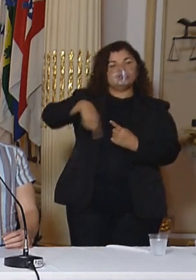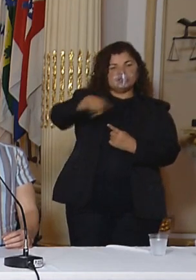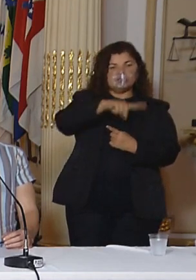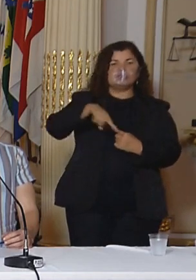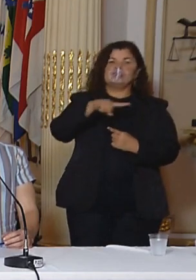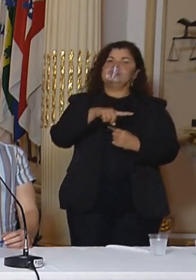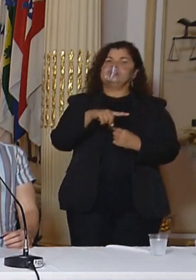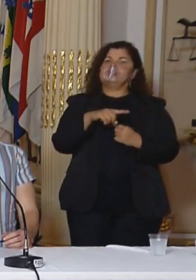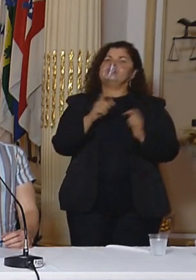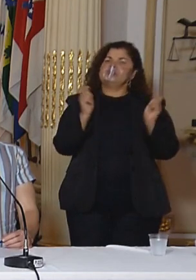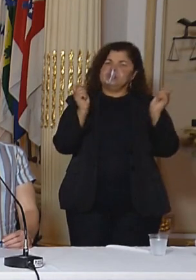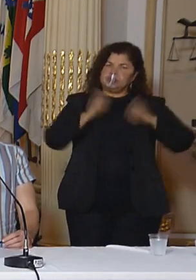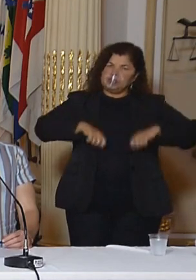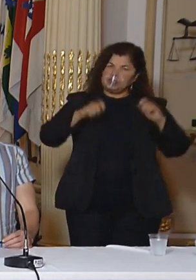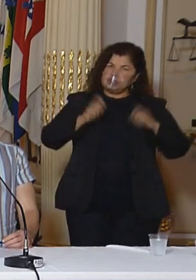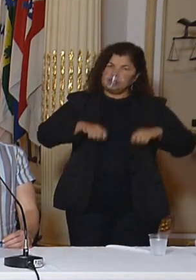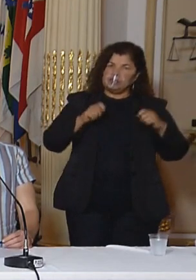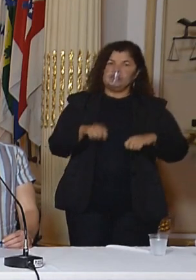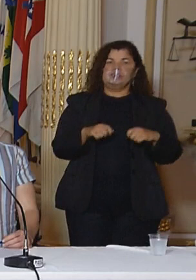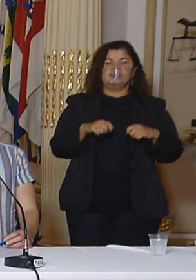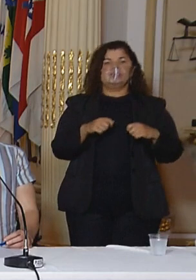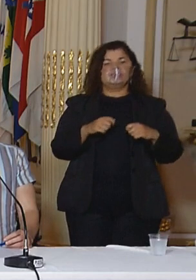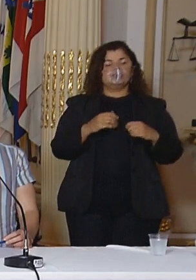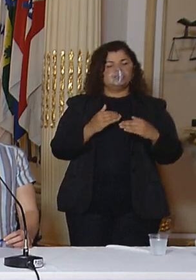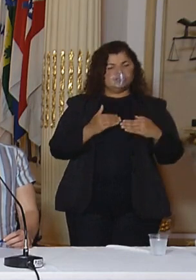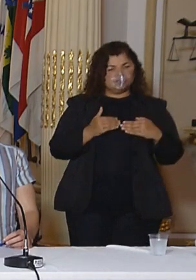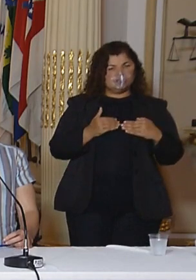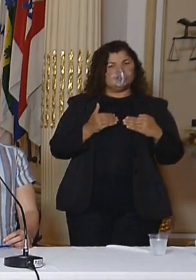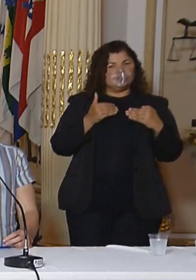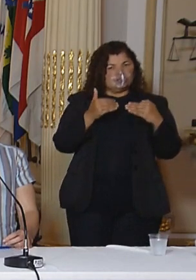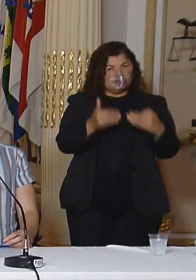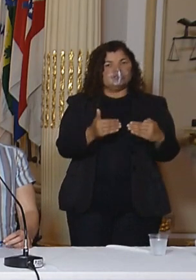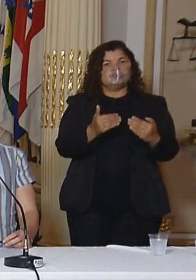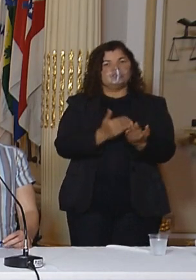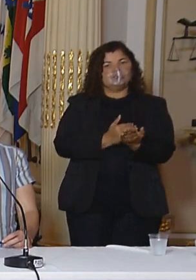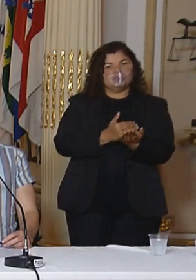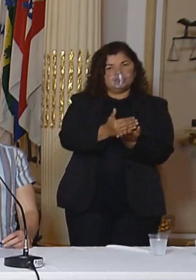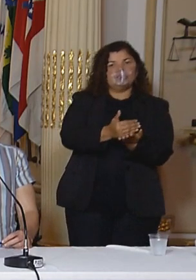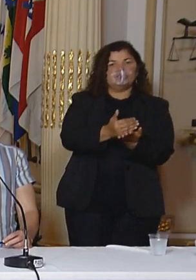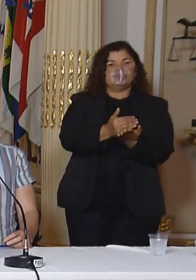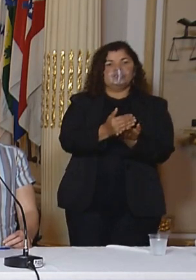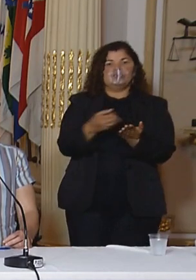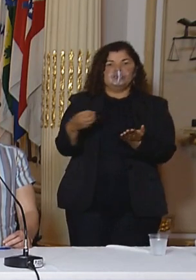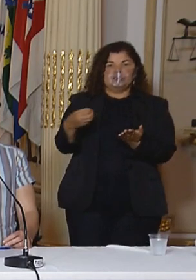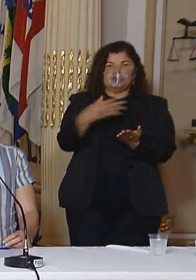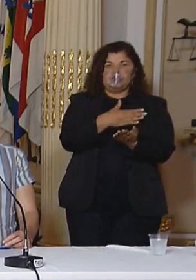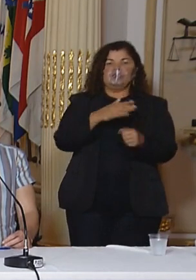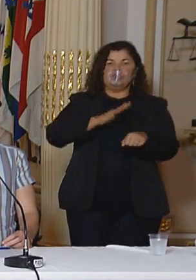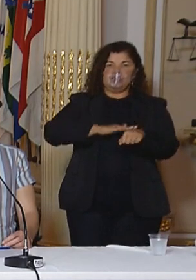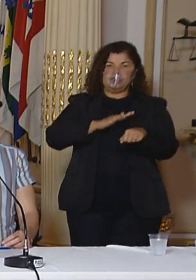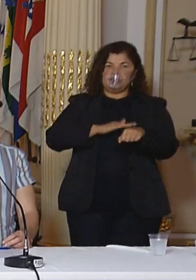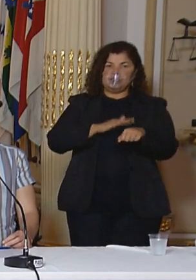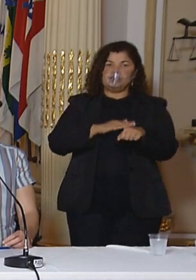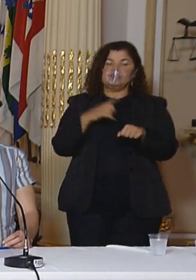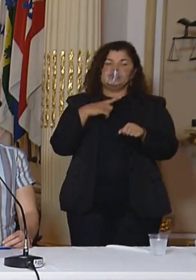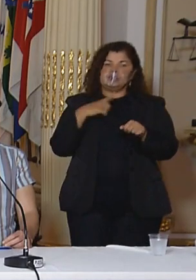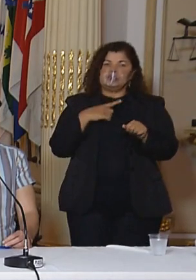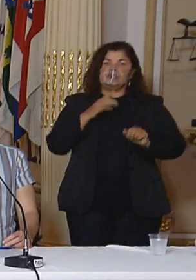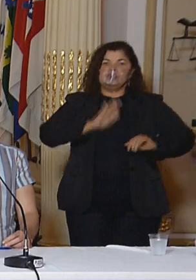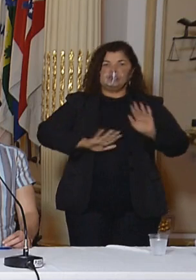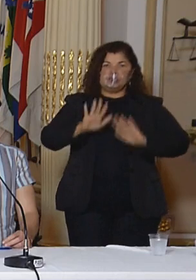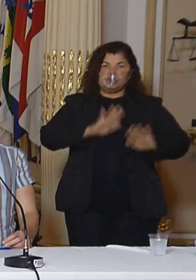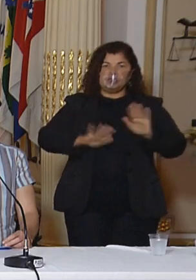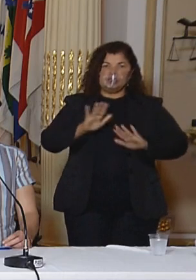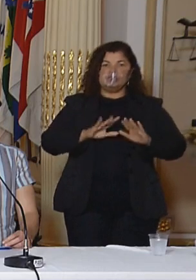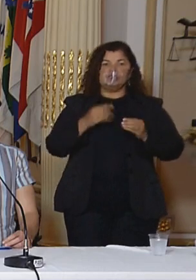que podemos sim dar este passo, e nós estamos sendo extremamente cautelosos nas